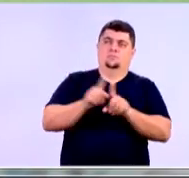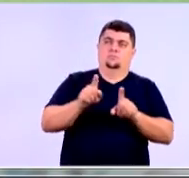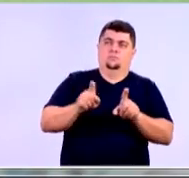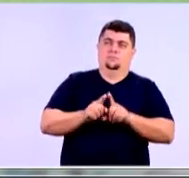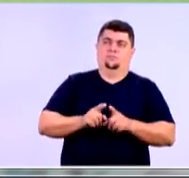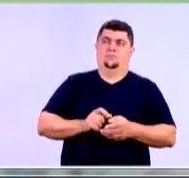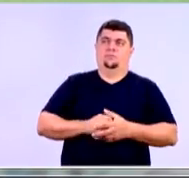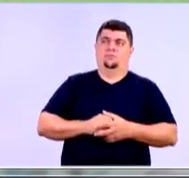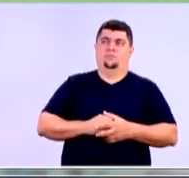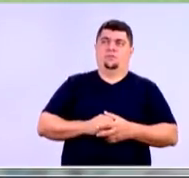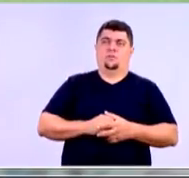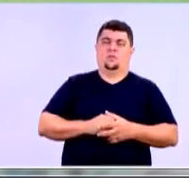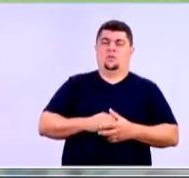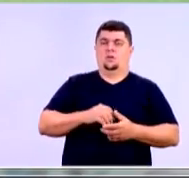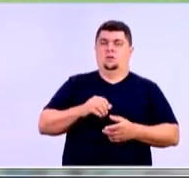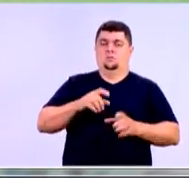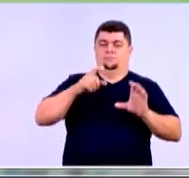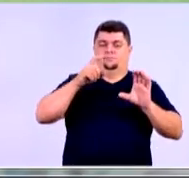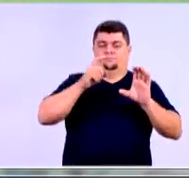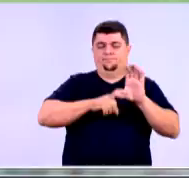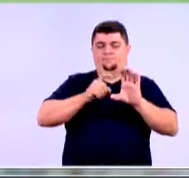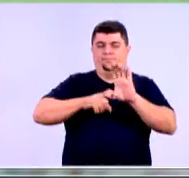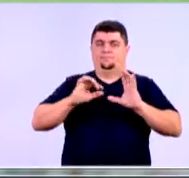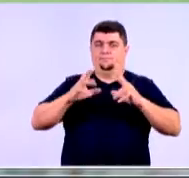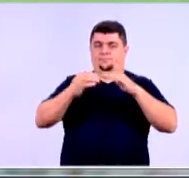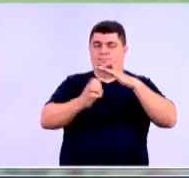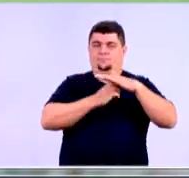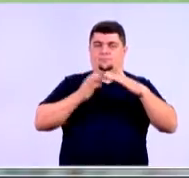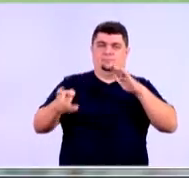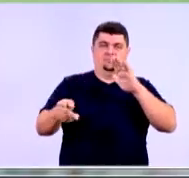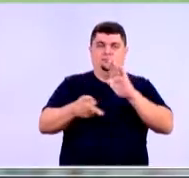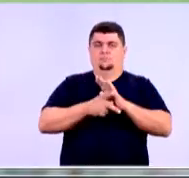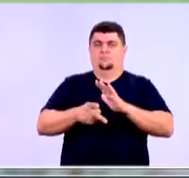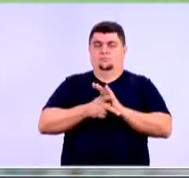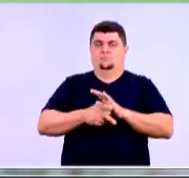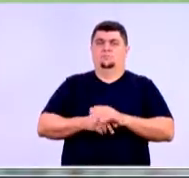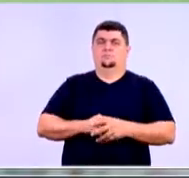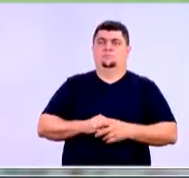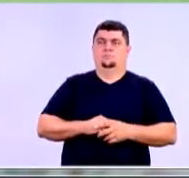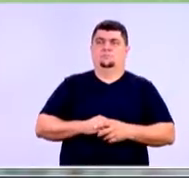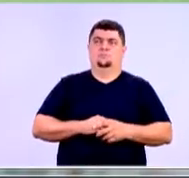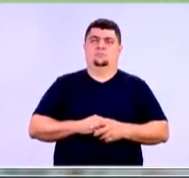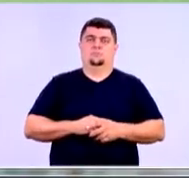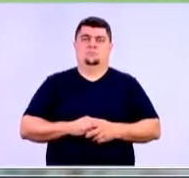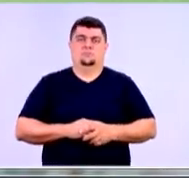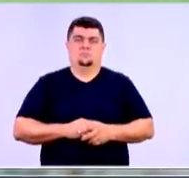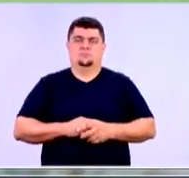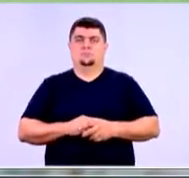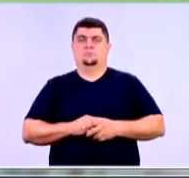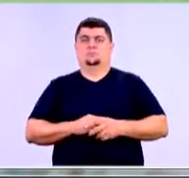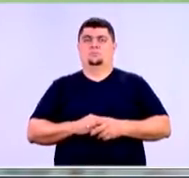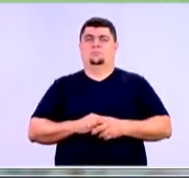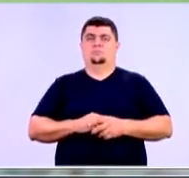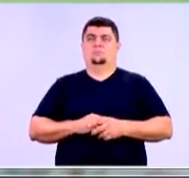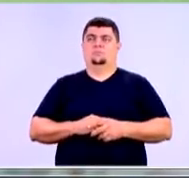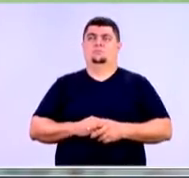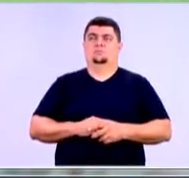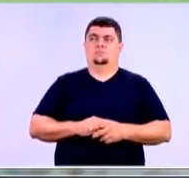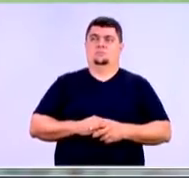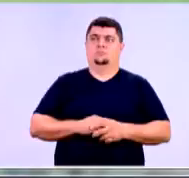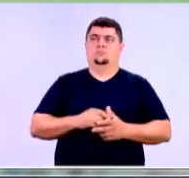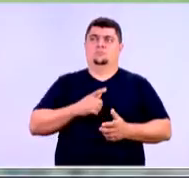então, o endividamento, em termos dessas questões, assim, quantidade de endividamento, que é expresso por essa sigla aqui,